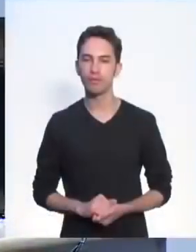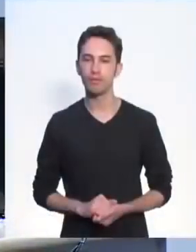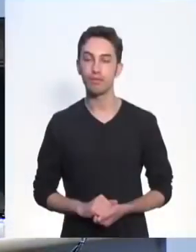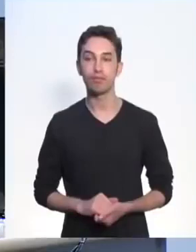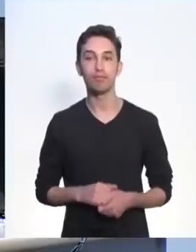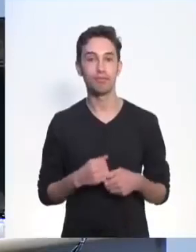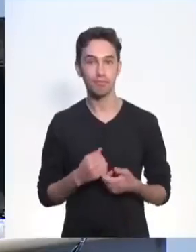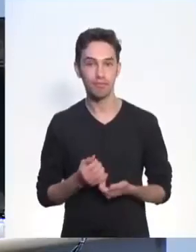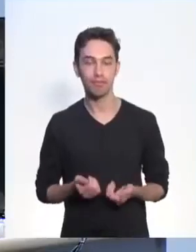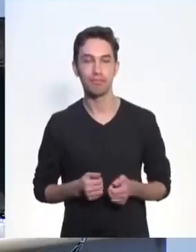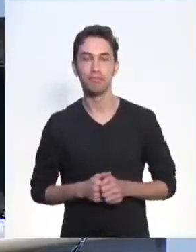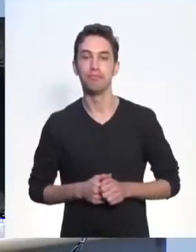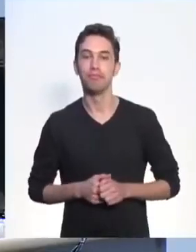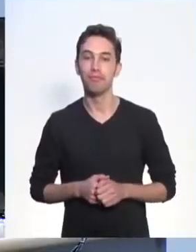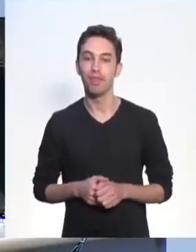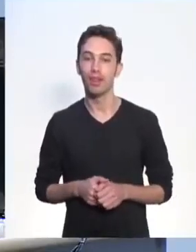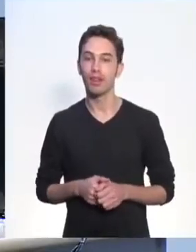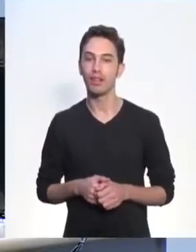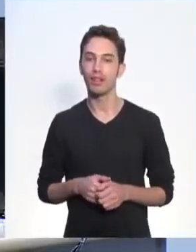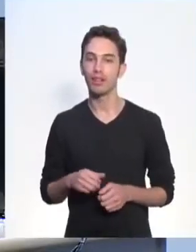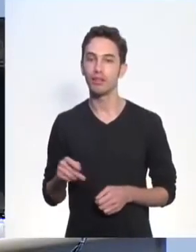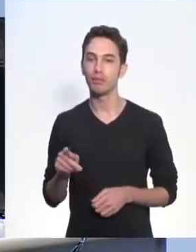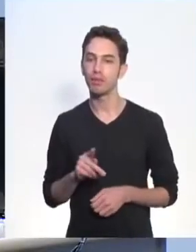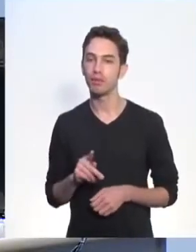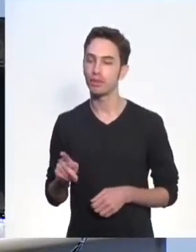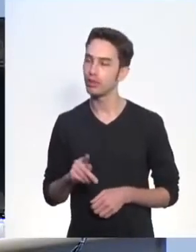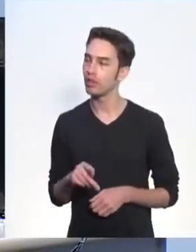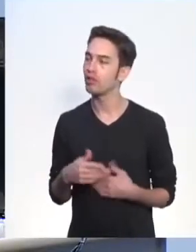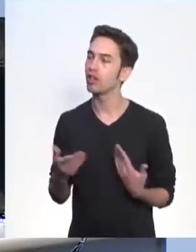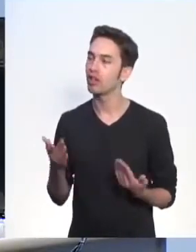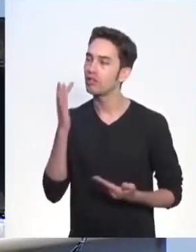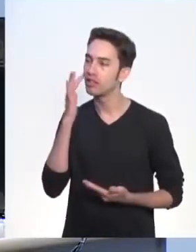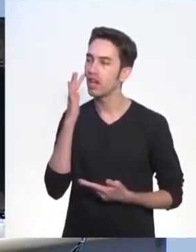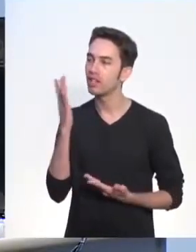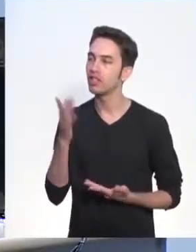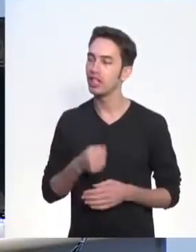Bom, Elaine, o que você